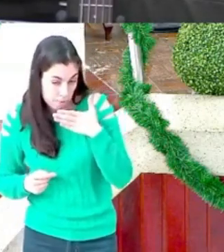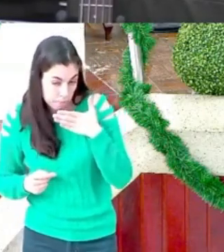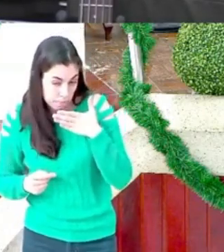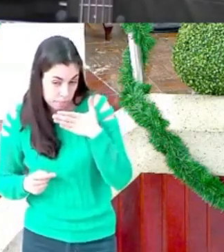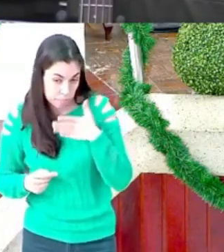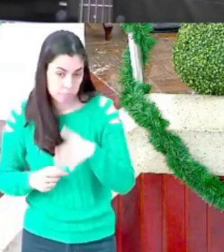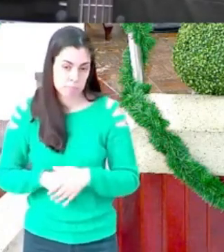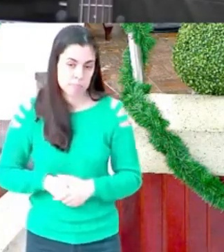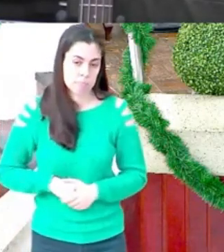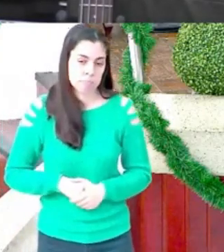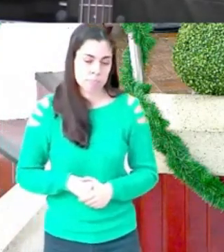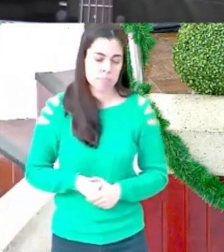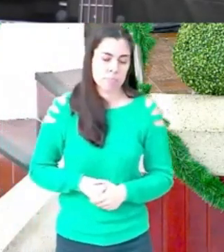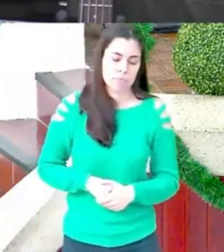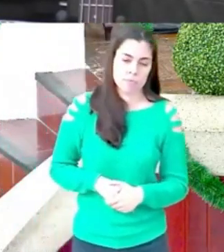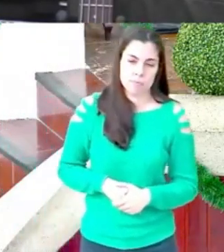132,